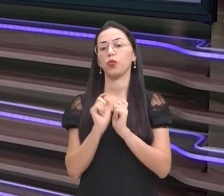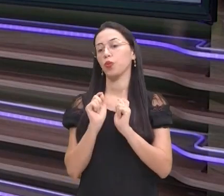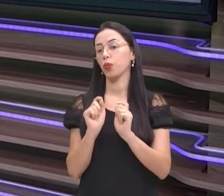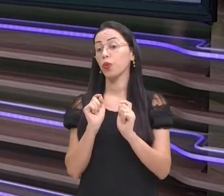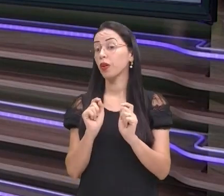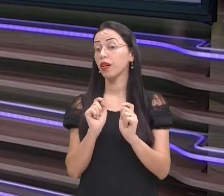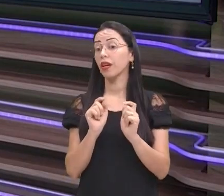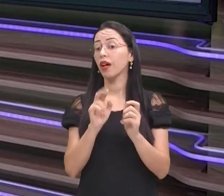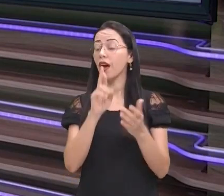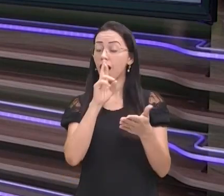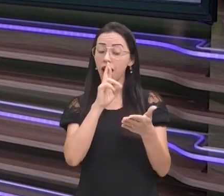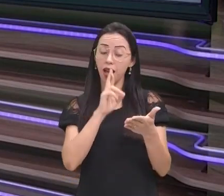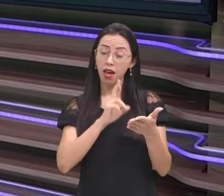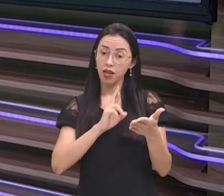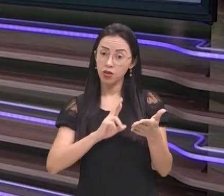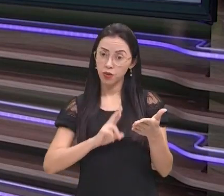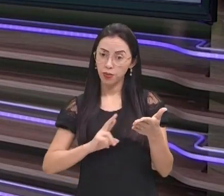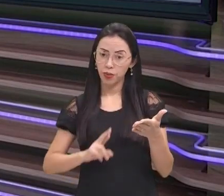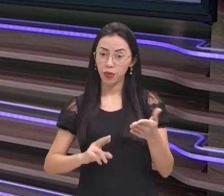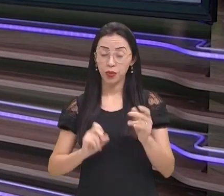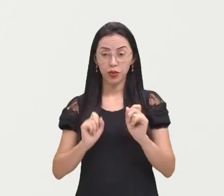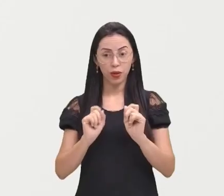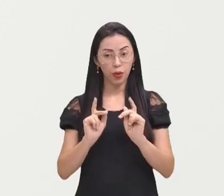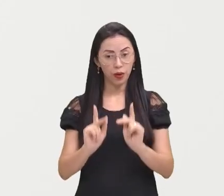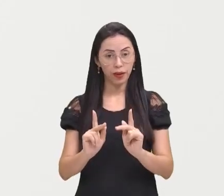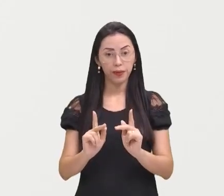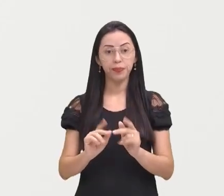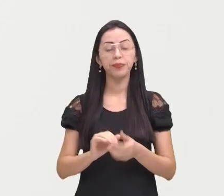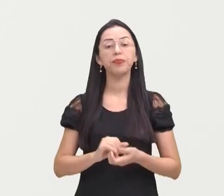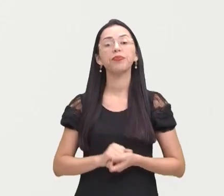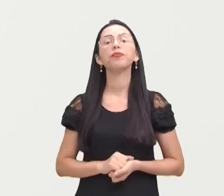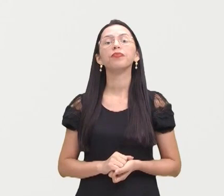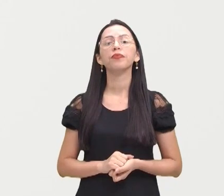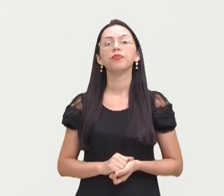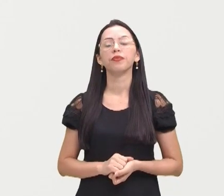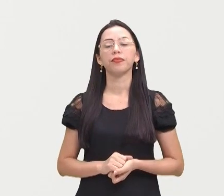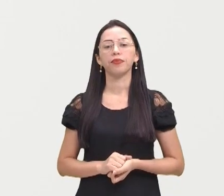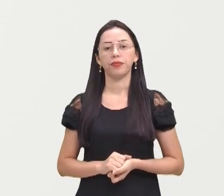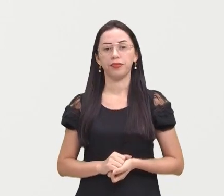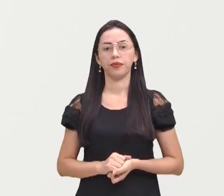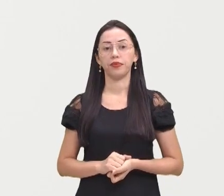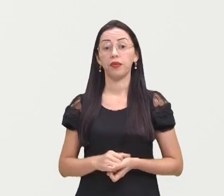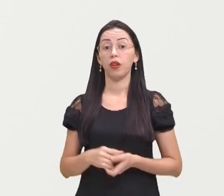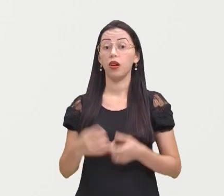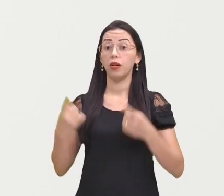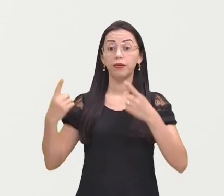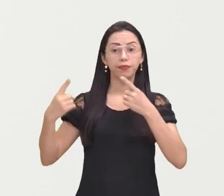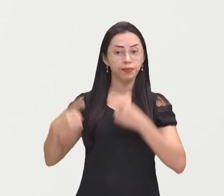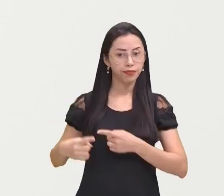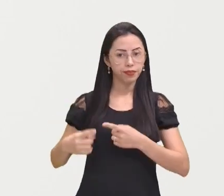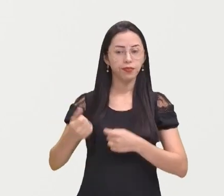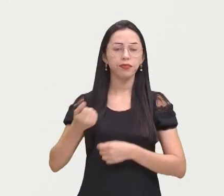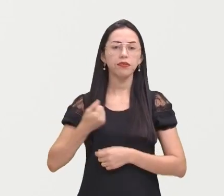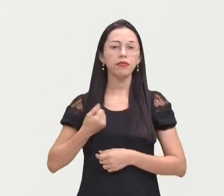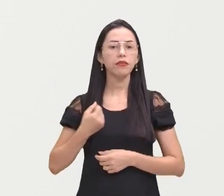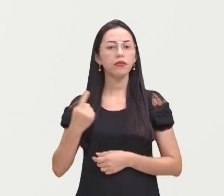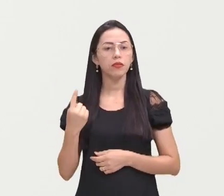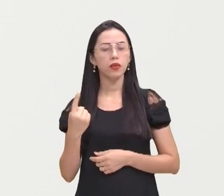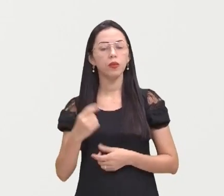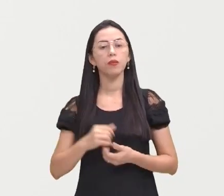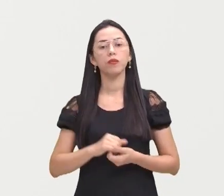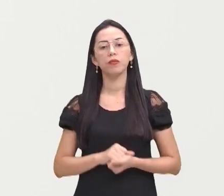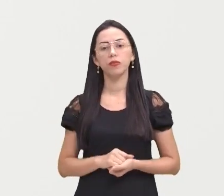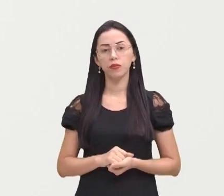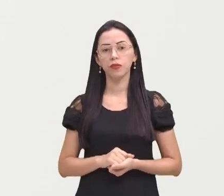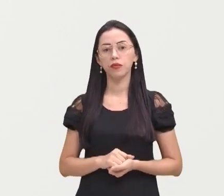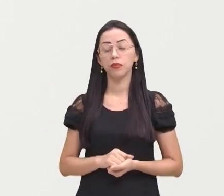dos nossos 2 desafios. Vamos lá, juntinhos comigo? Vamos lá? Desafio número 1.